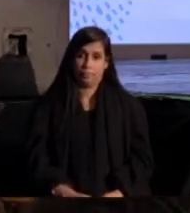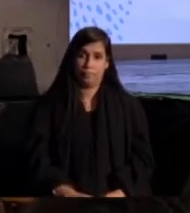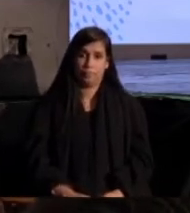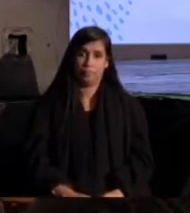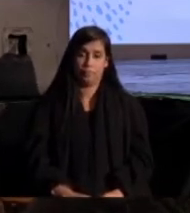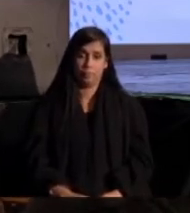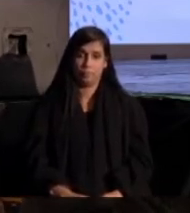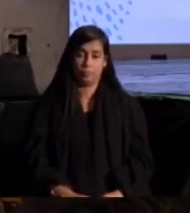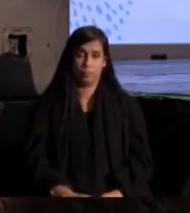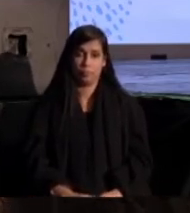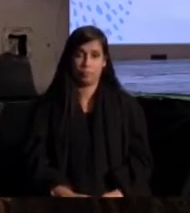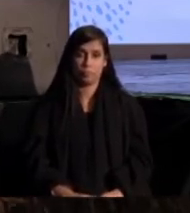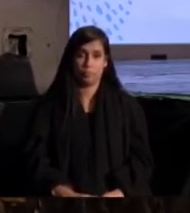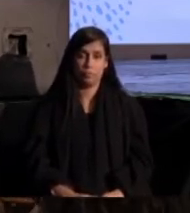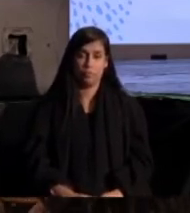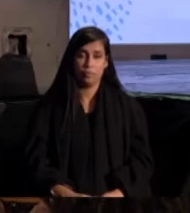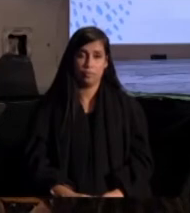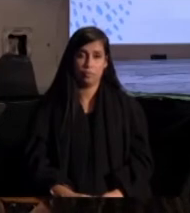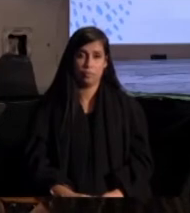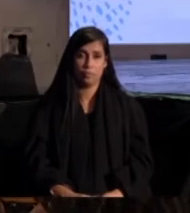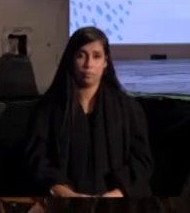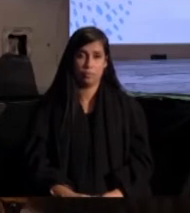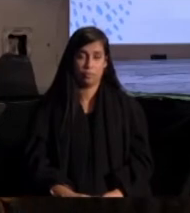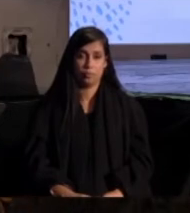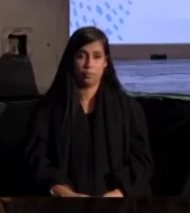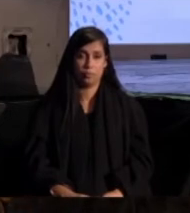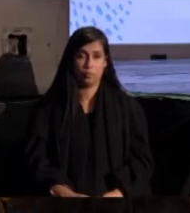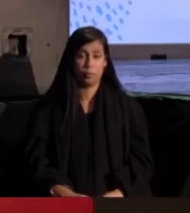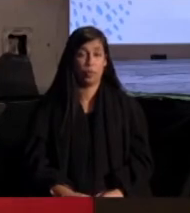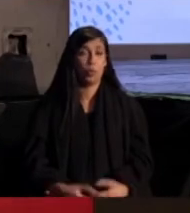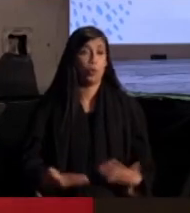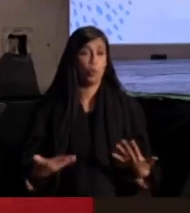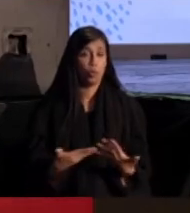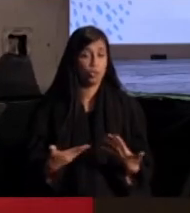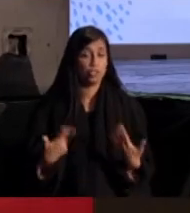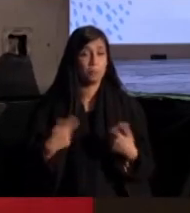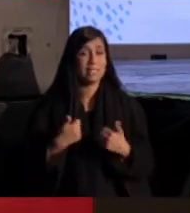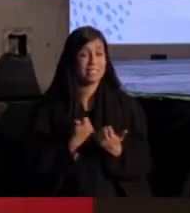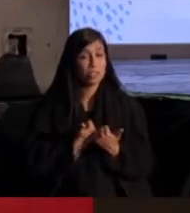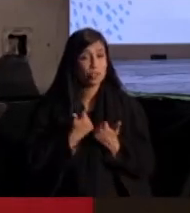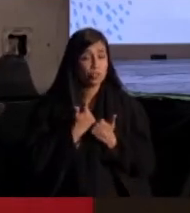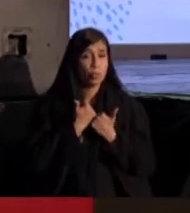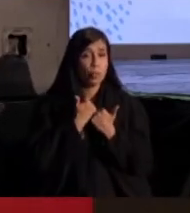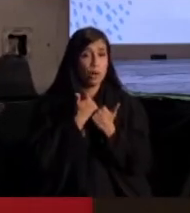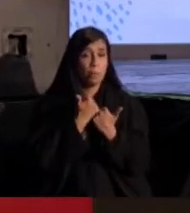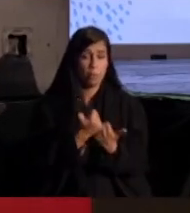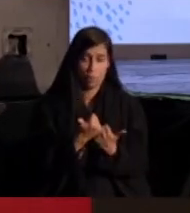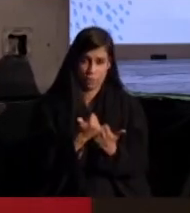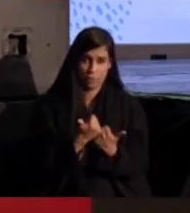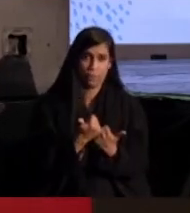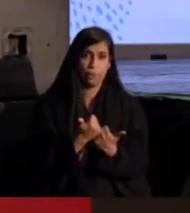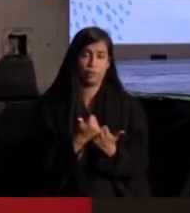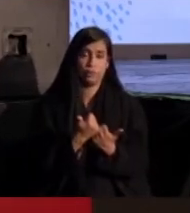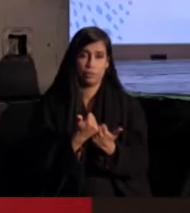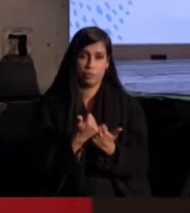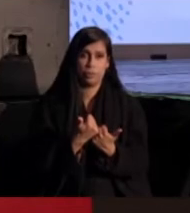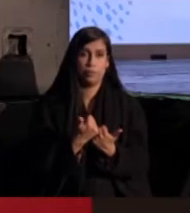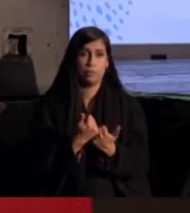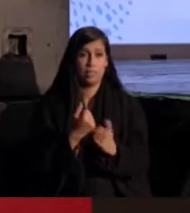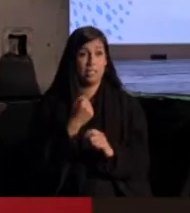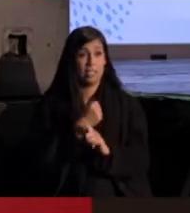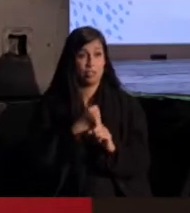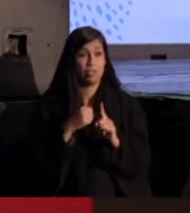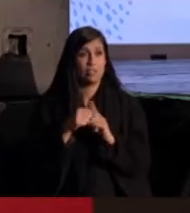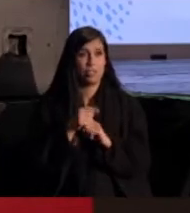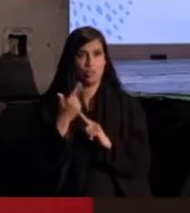que é um lugar distinguido, né? Ele vem a ser o suporte para numerosas ações sociais, né?